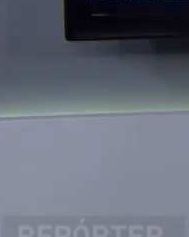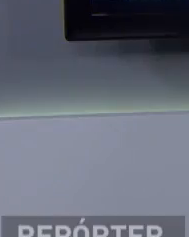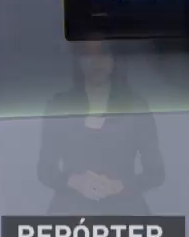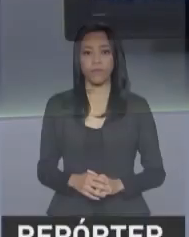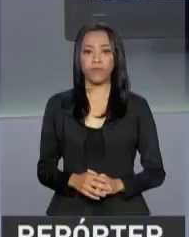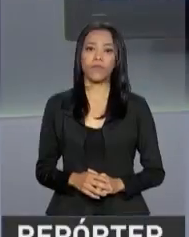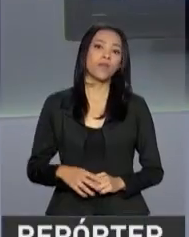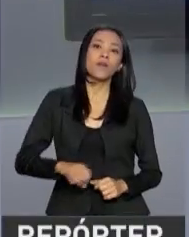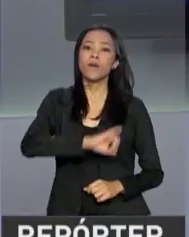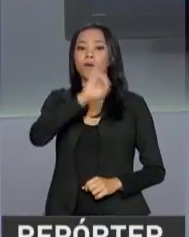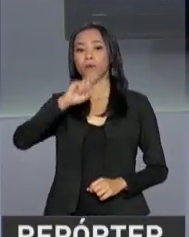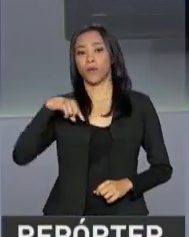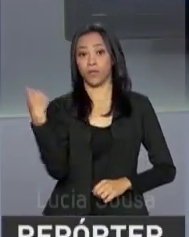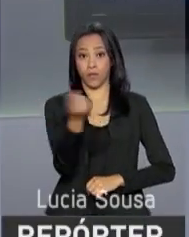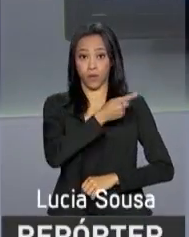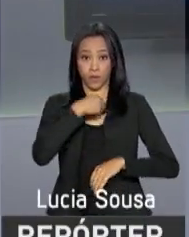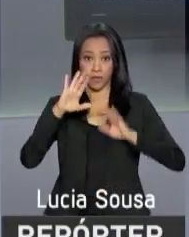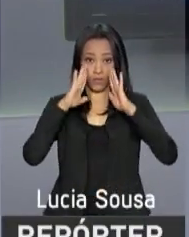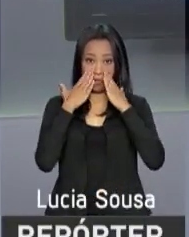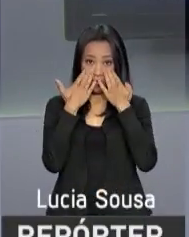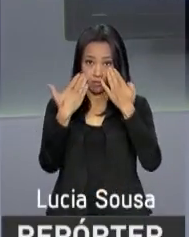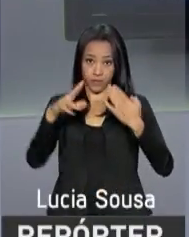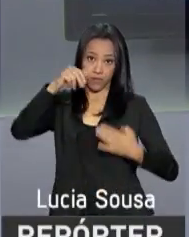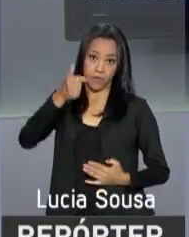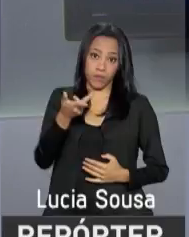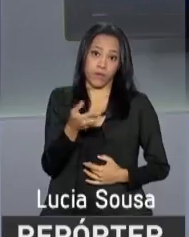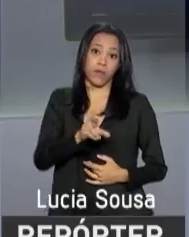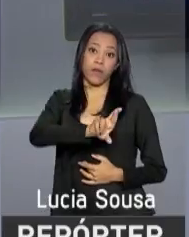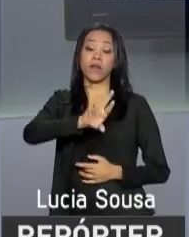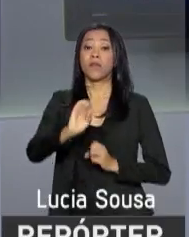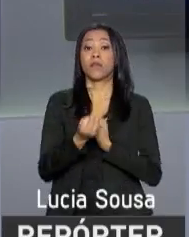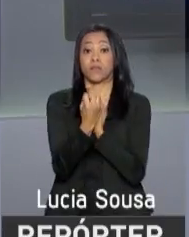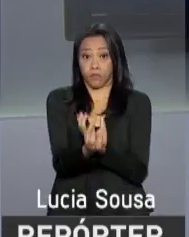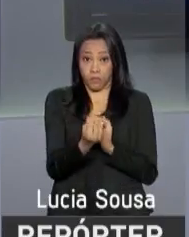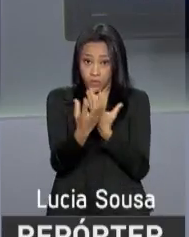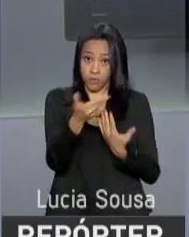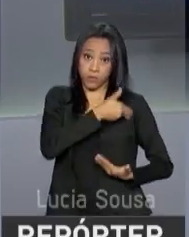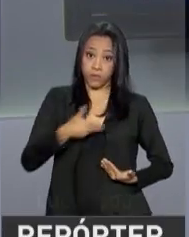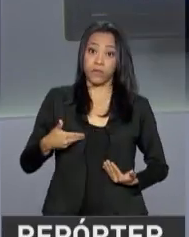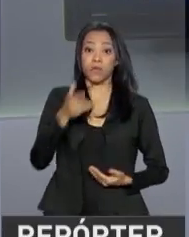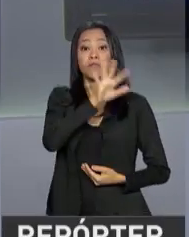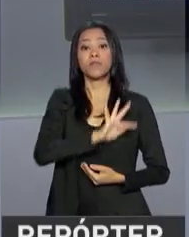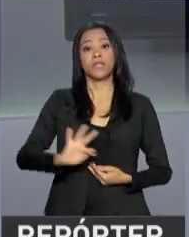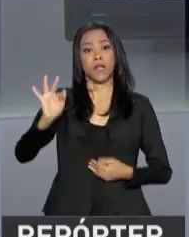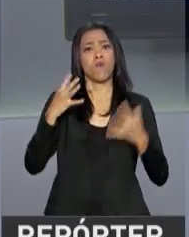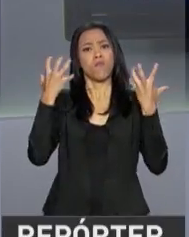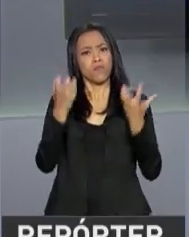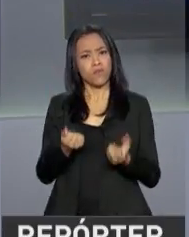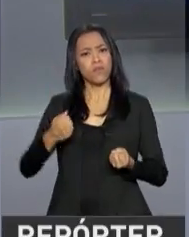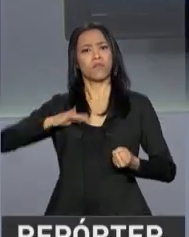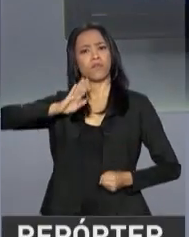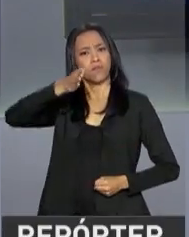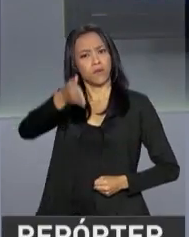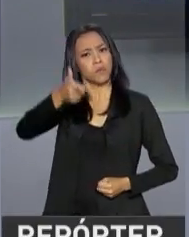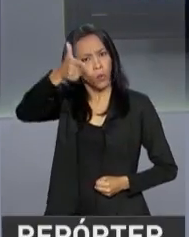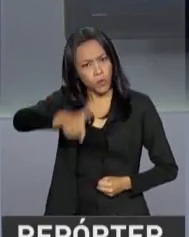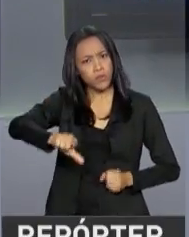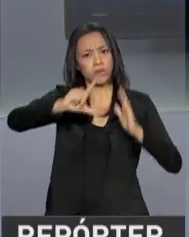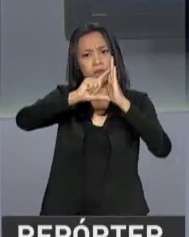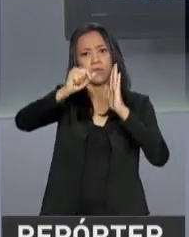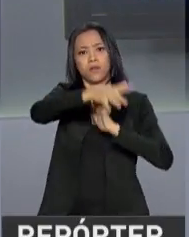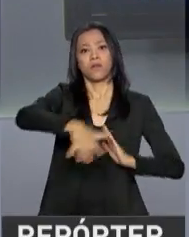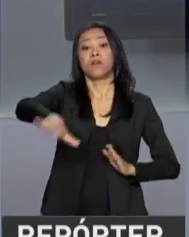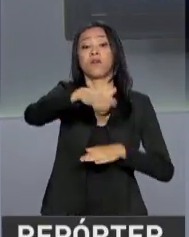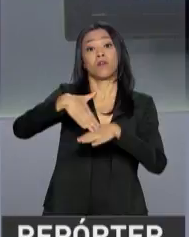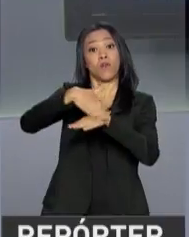olá estamos de volta com o repórter nbr as notícias do governo federal e vamos novamente ao palácio do planalto conversar